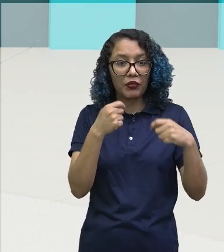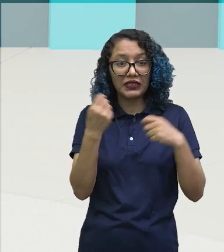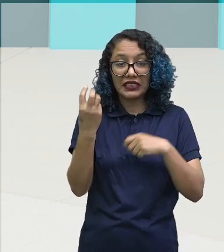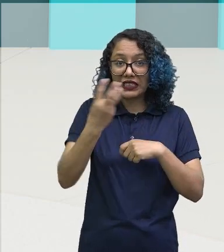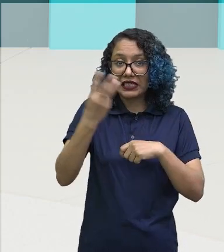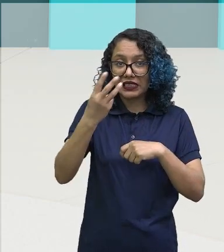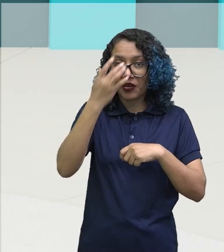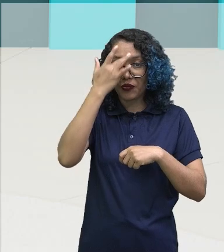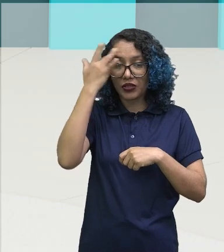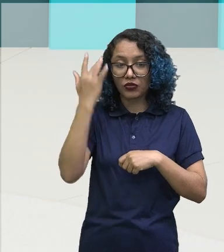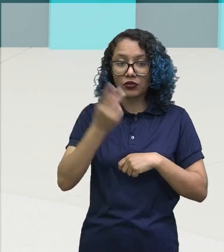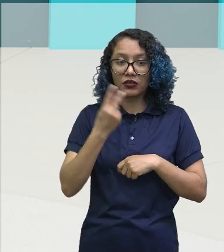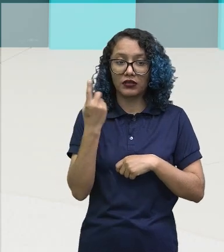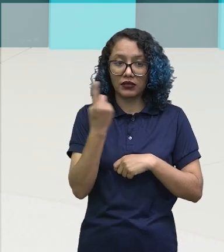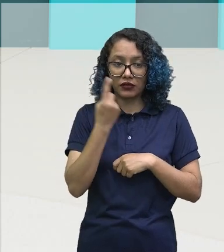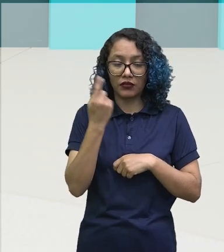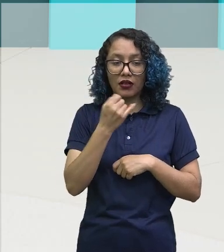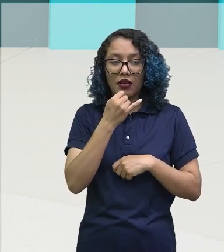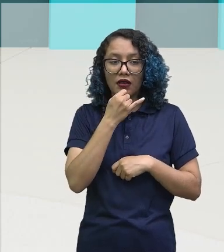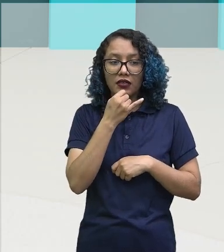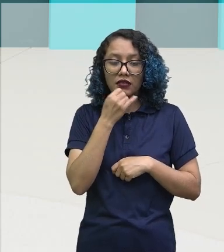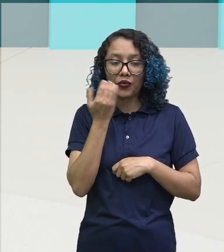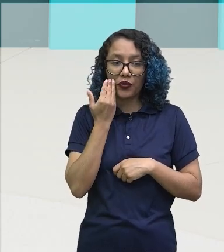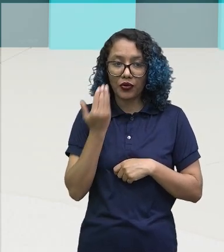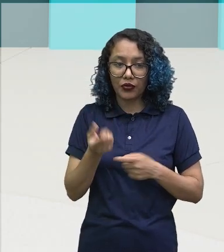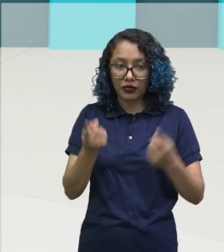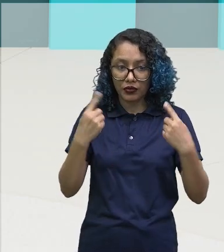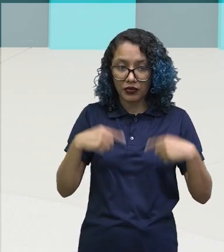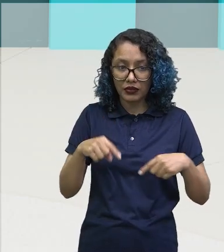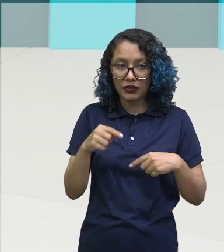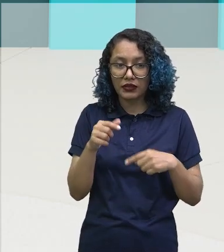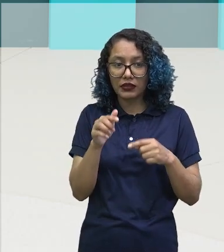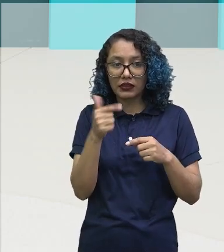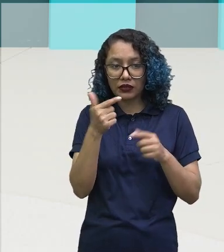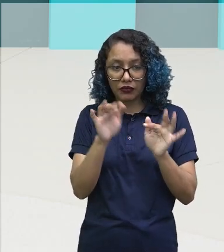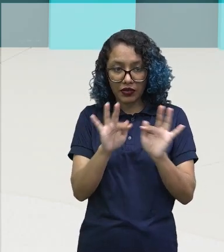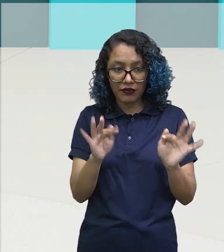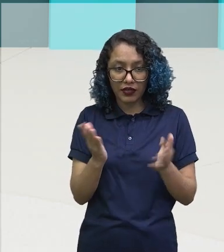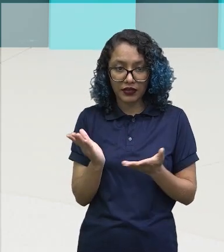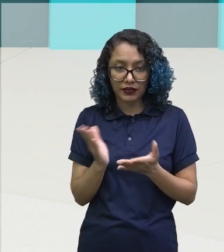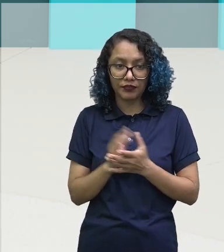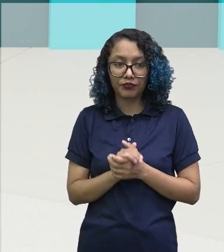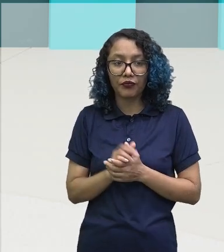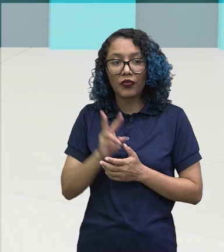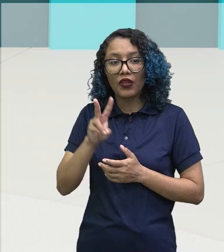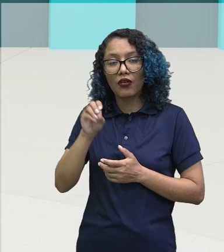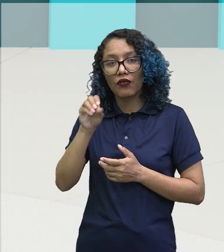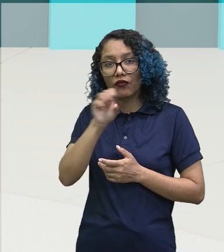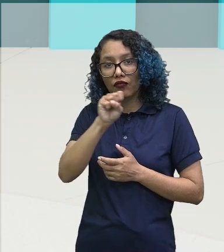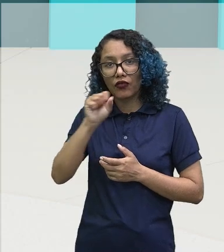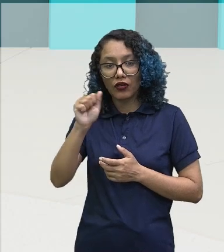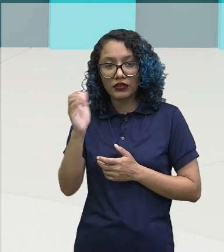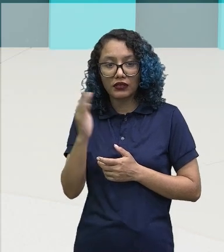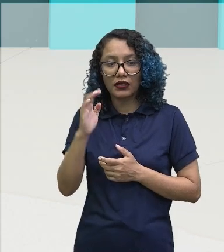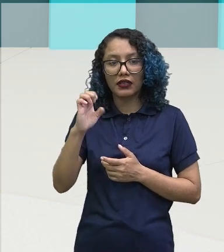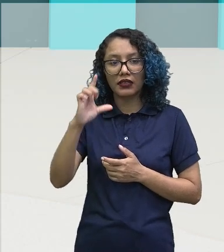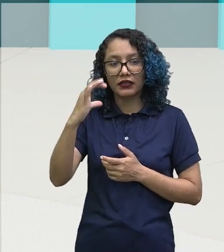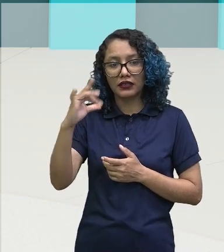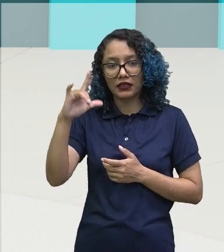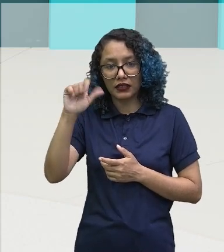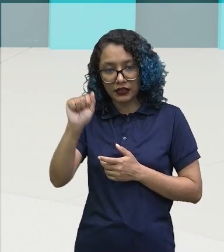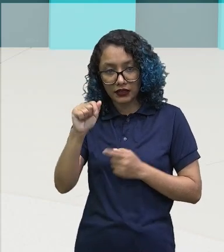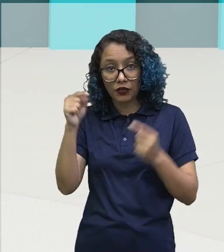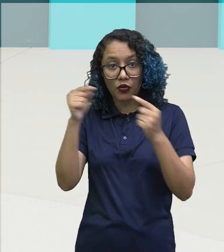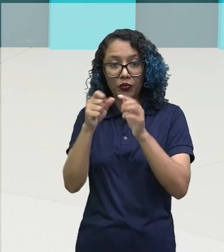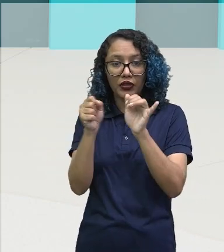Vossa Excelência dará uma entrevista hoje? Então, Vossa Excelência é o pronome de tratamento, o verbo